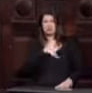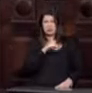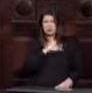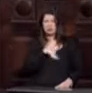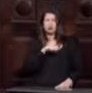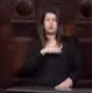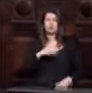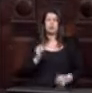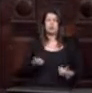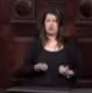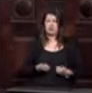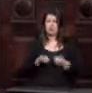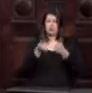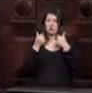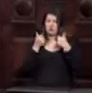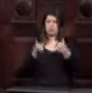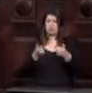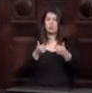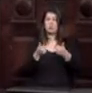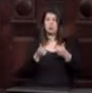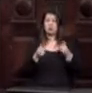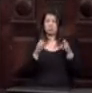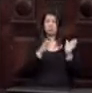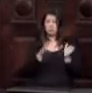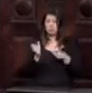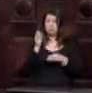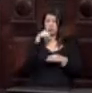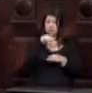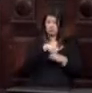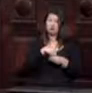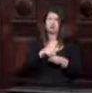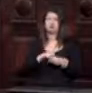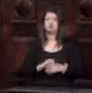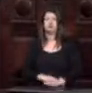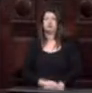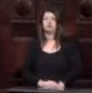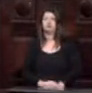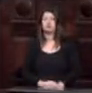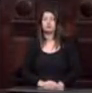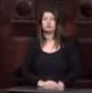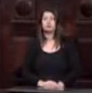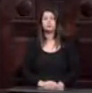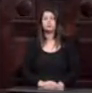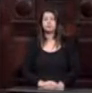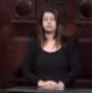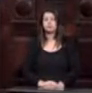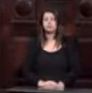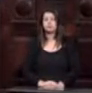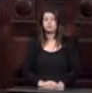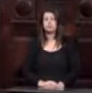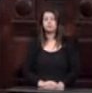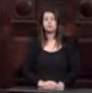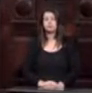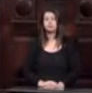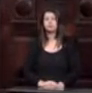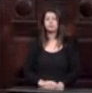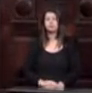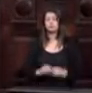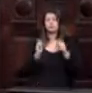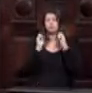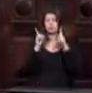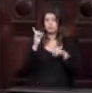Estado do Rio de Janeiro, recebam dentro do teto constitucional. Atenção, senhores